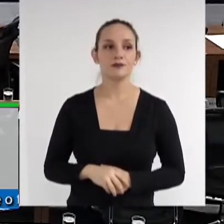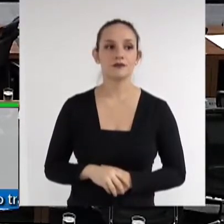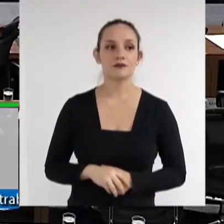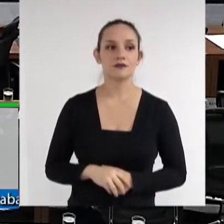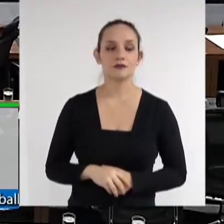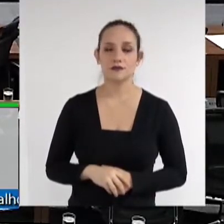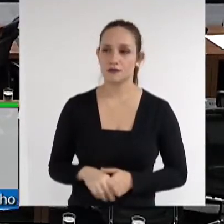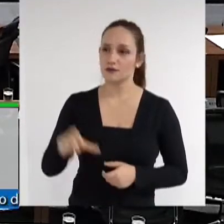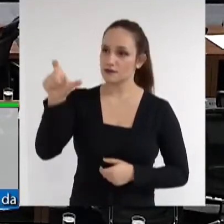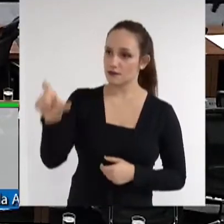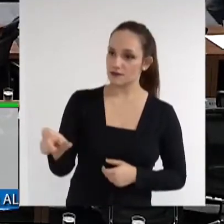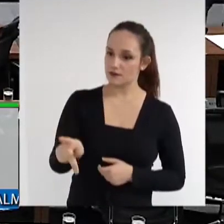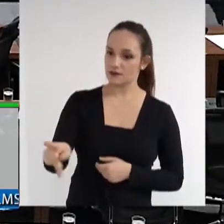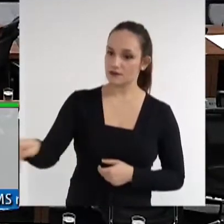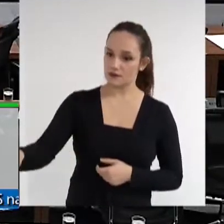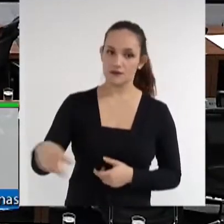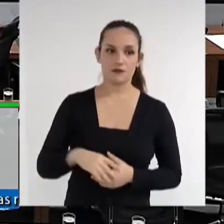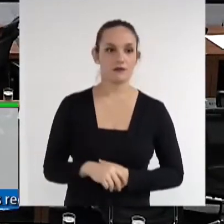Senhor presidente,